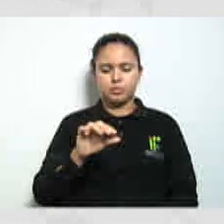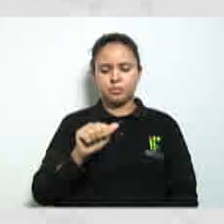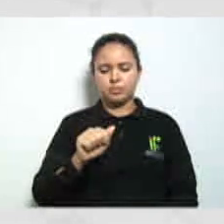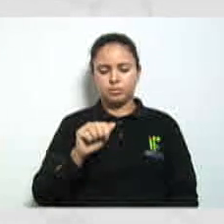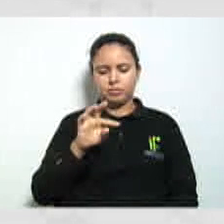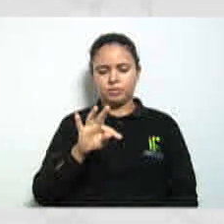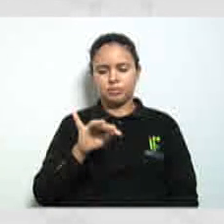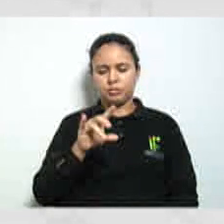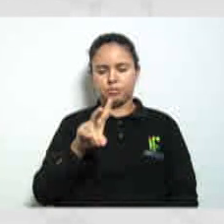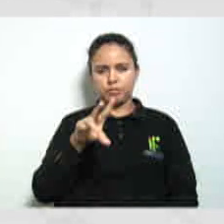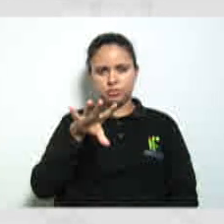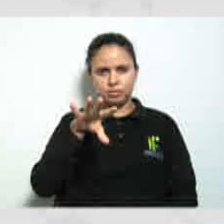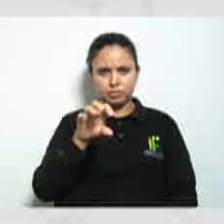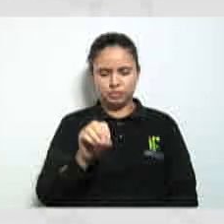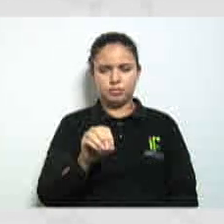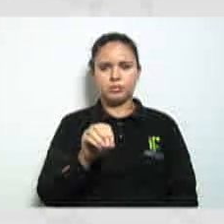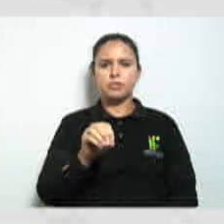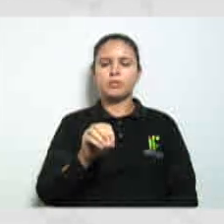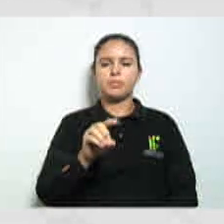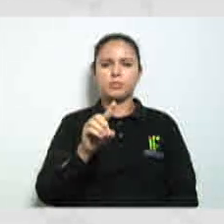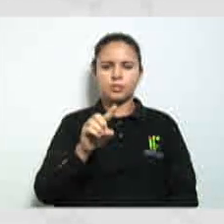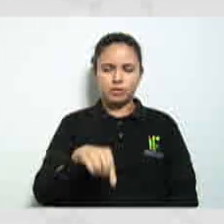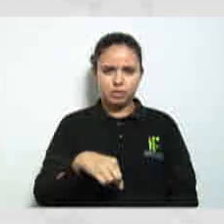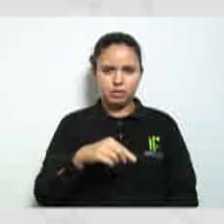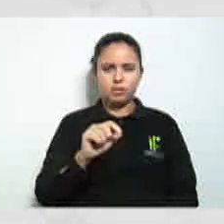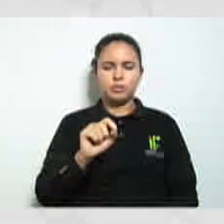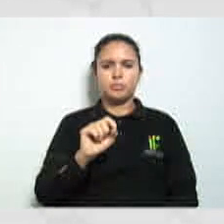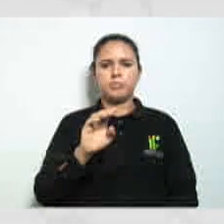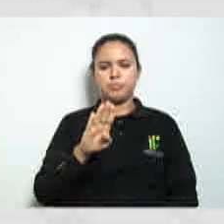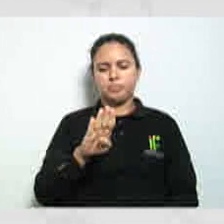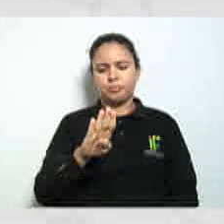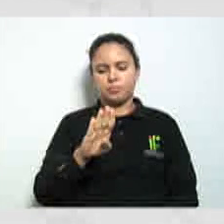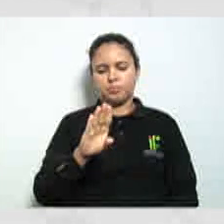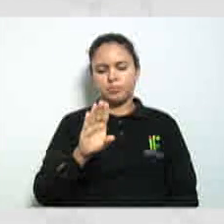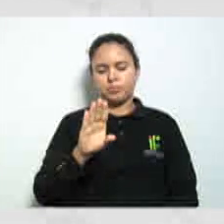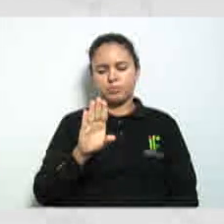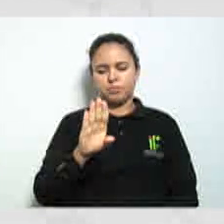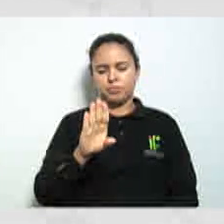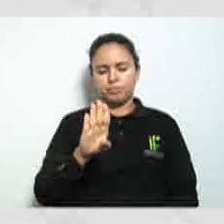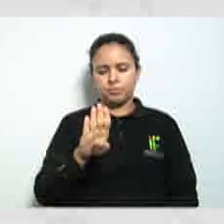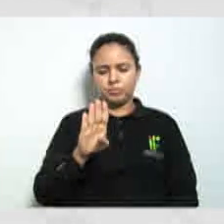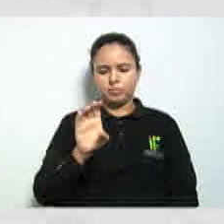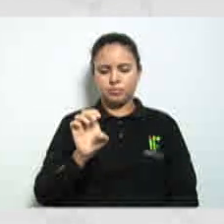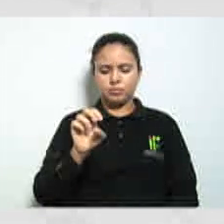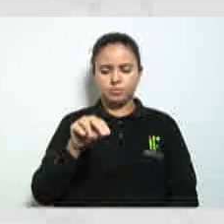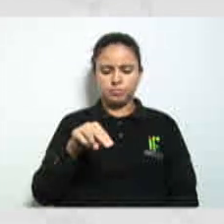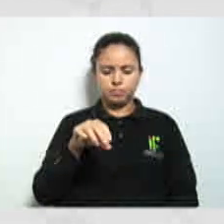ativo. O ativo é formado por quê? Pelos bens